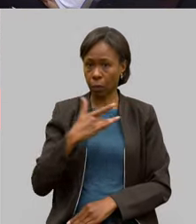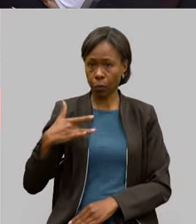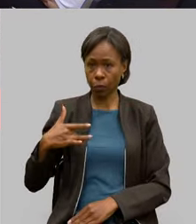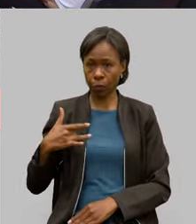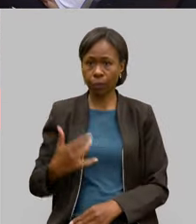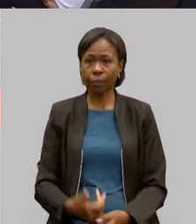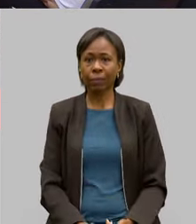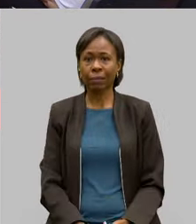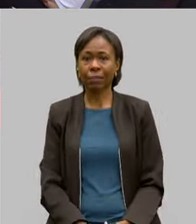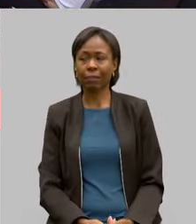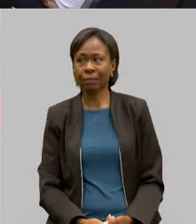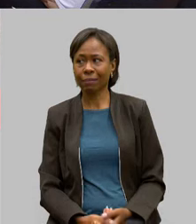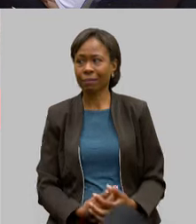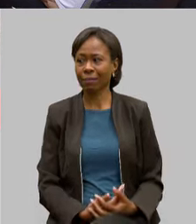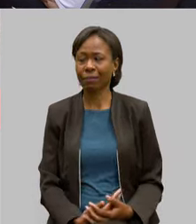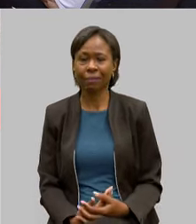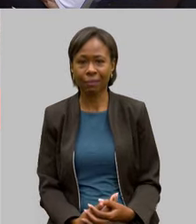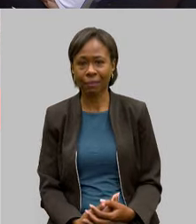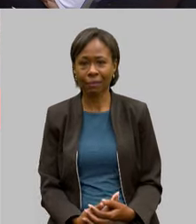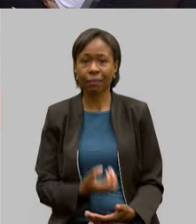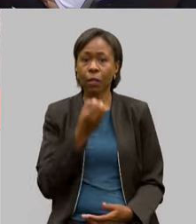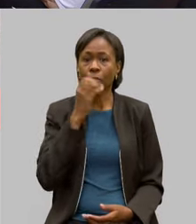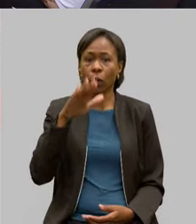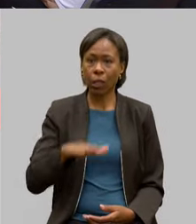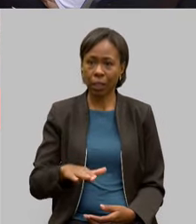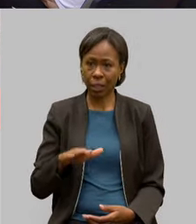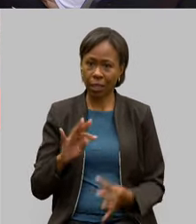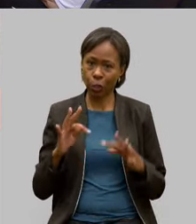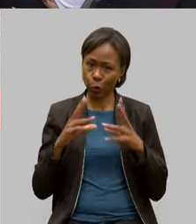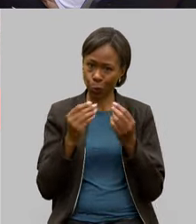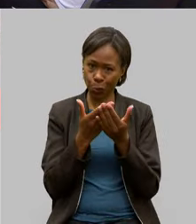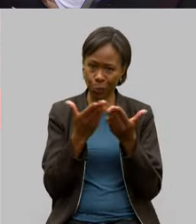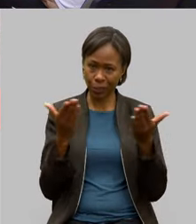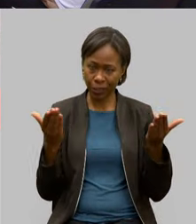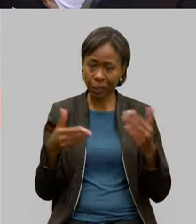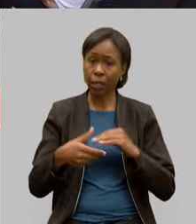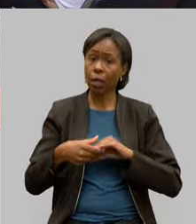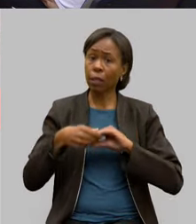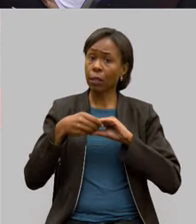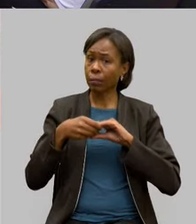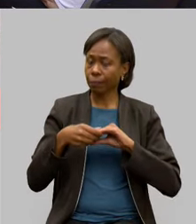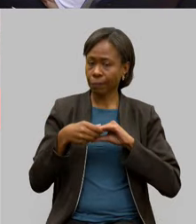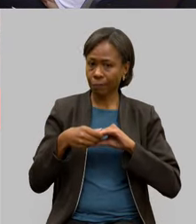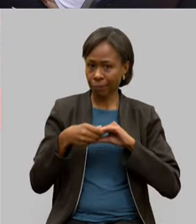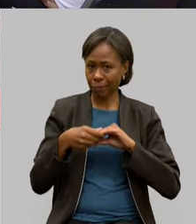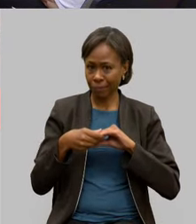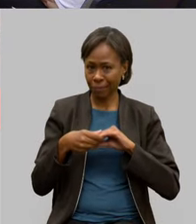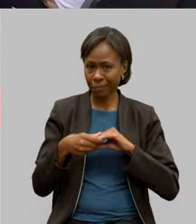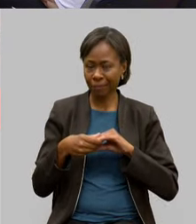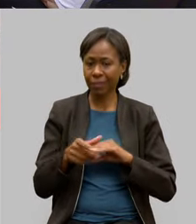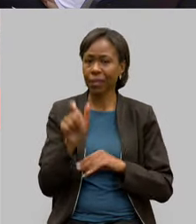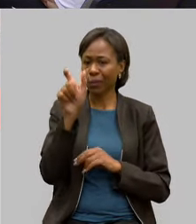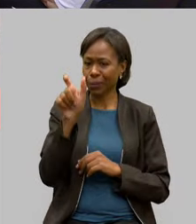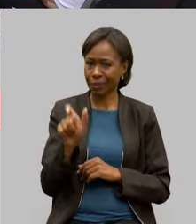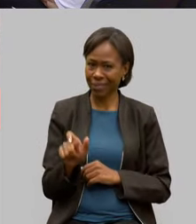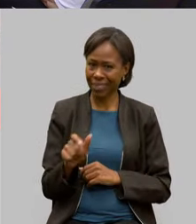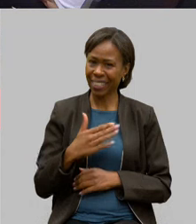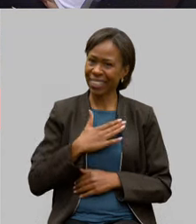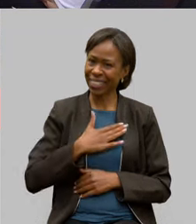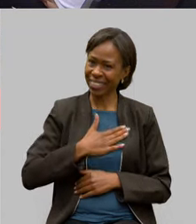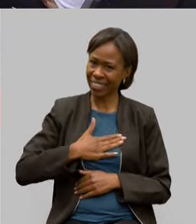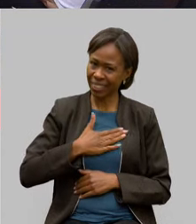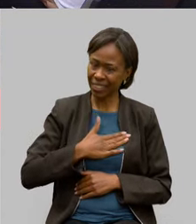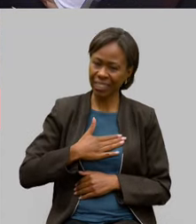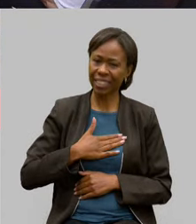eh Boa tarde a todos e todas eh cumprimento a a nossa querida deputada